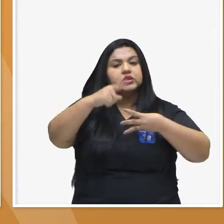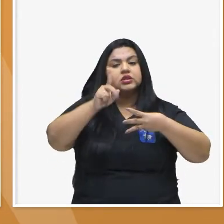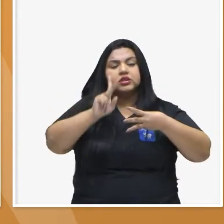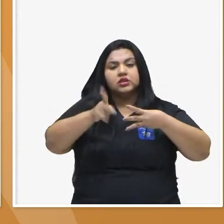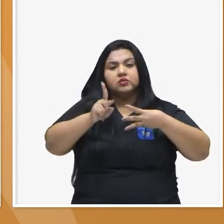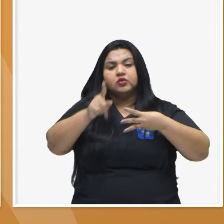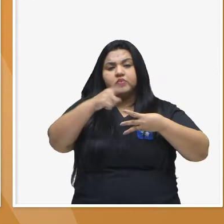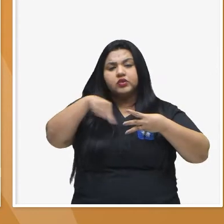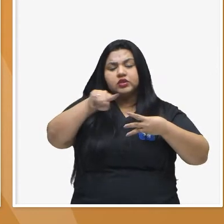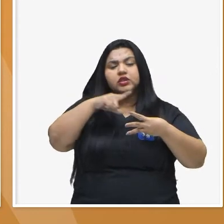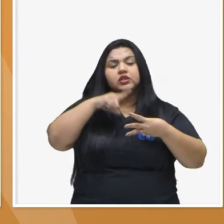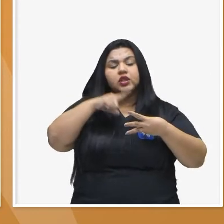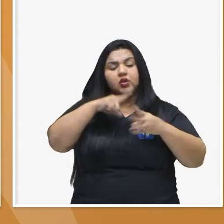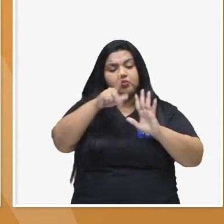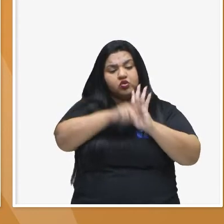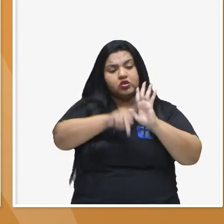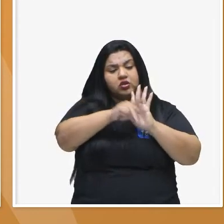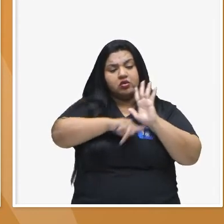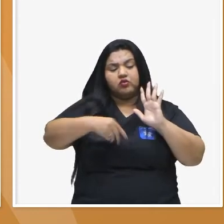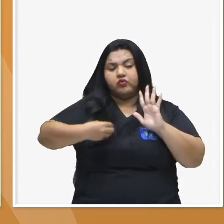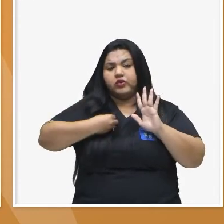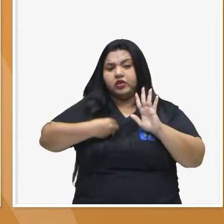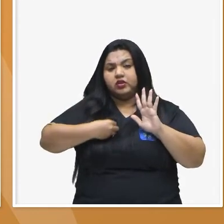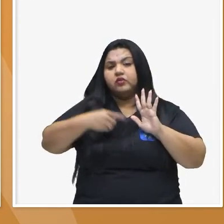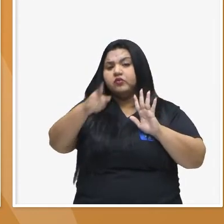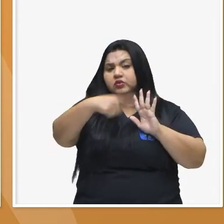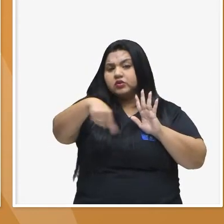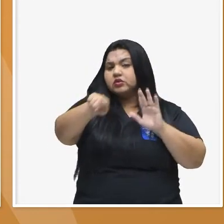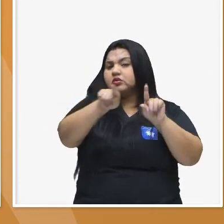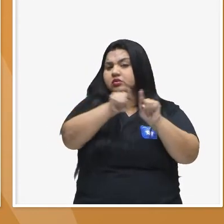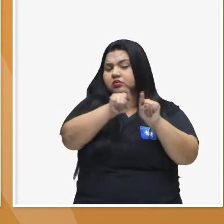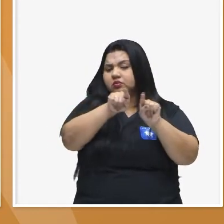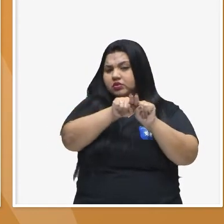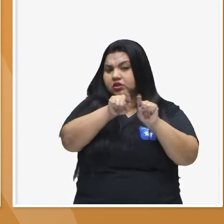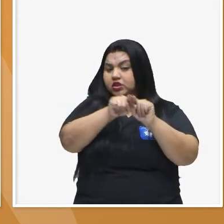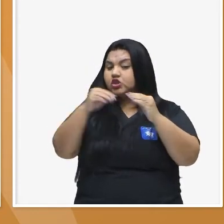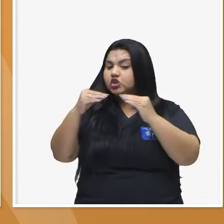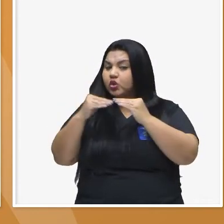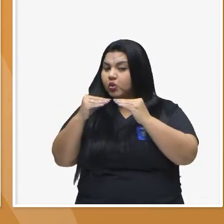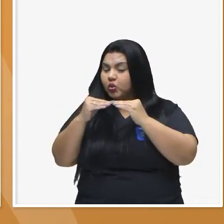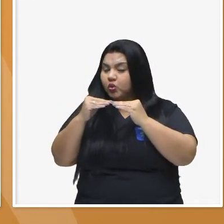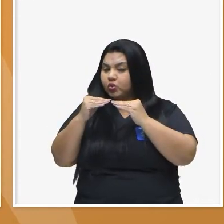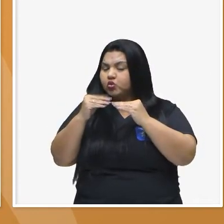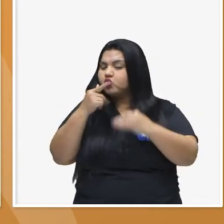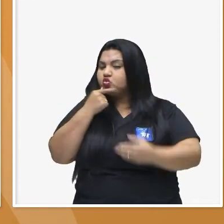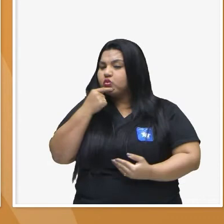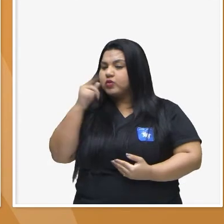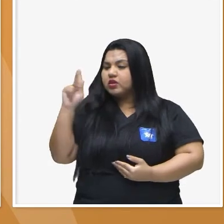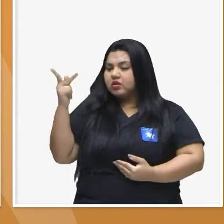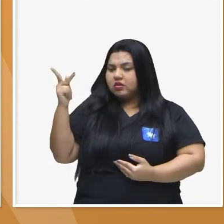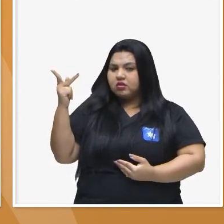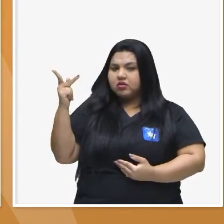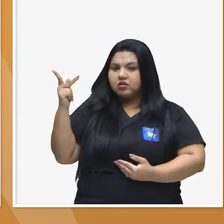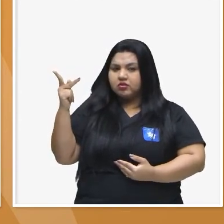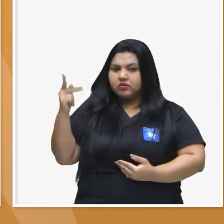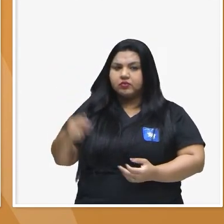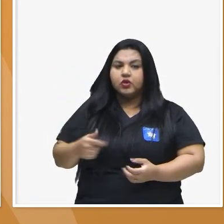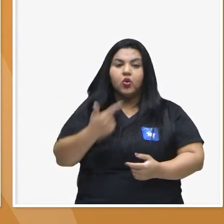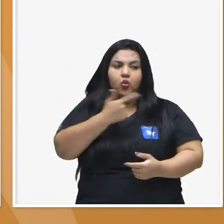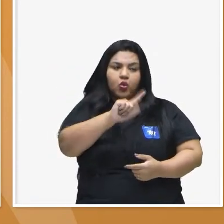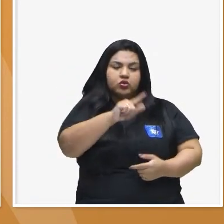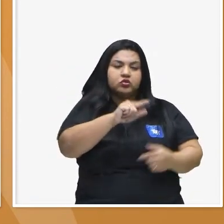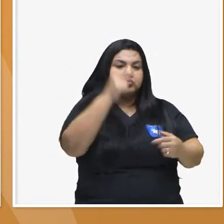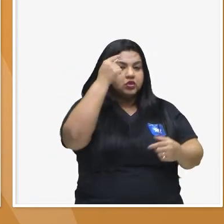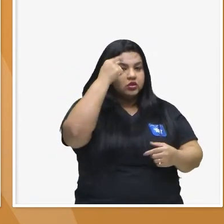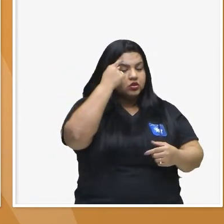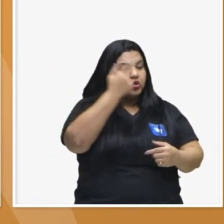você tem um projeto de vida, né, você também, segundo, nós estamos pensando como o Hegel, né? Outros pensadores têm